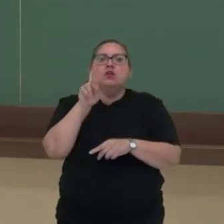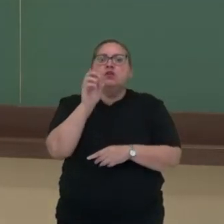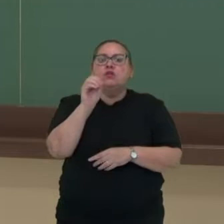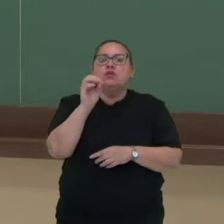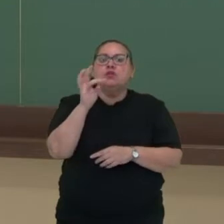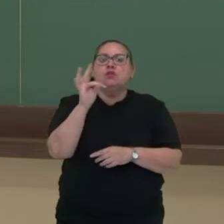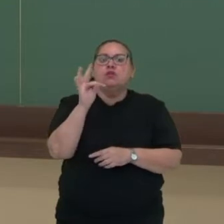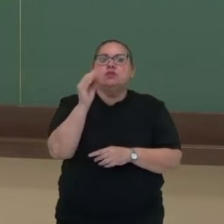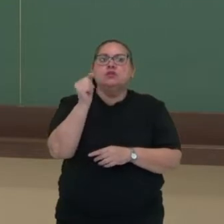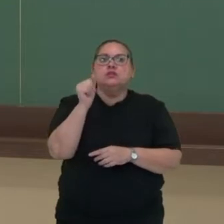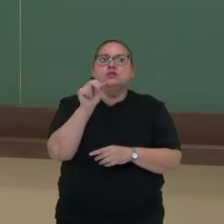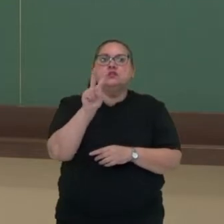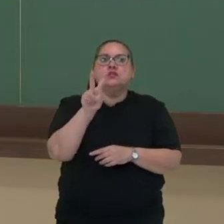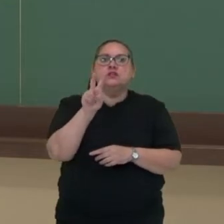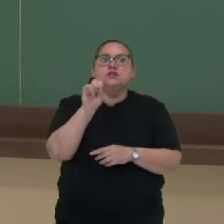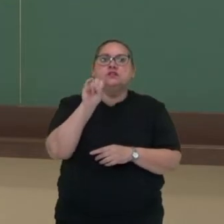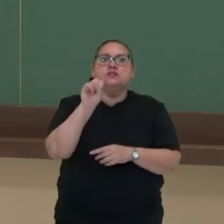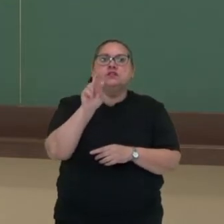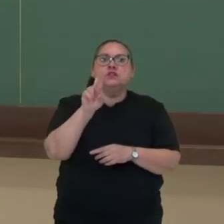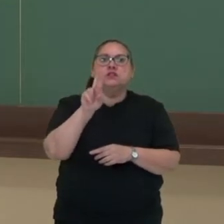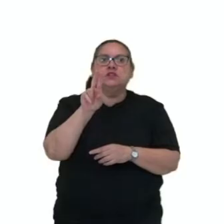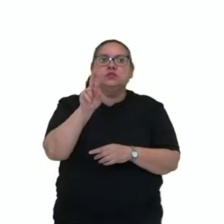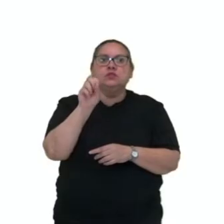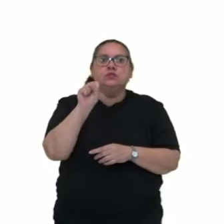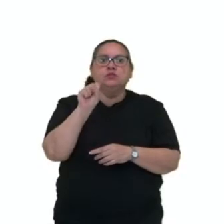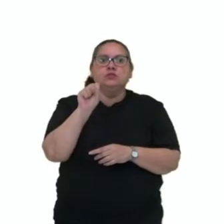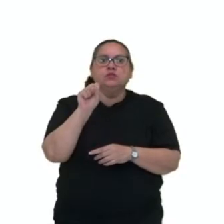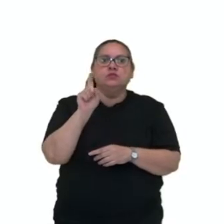rotavírus, que é uma doença causada pelo